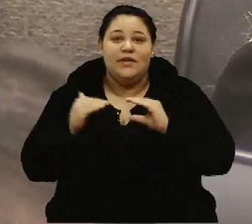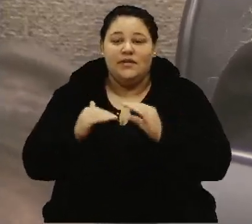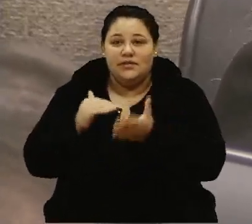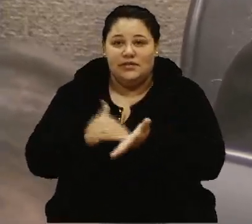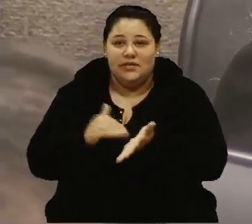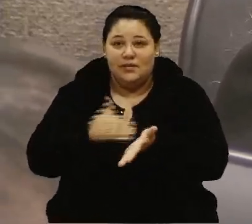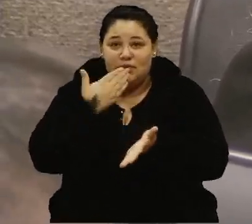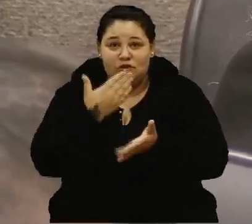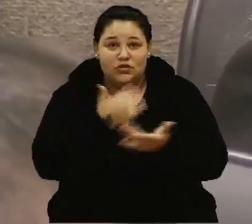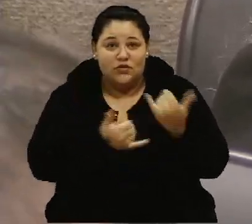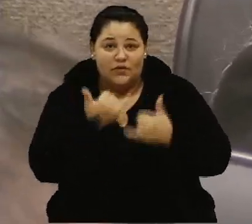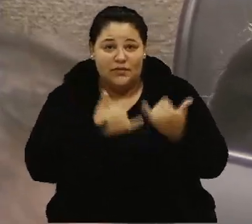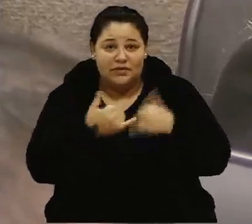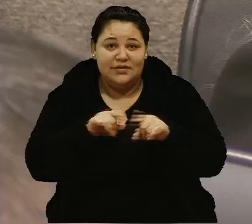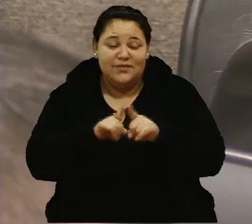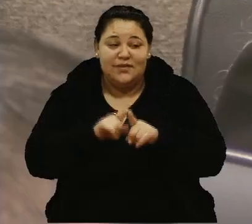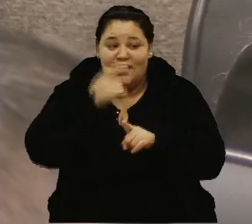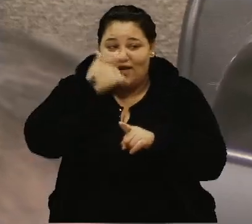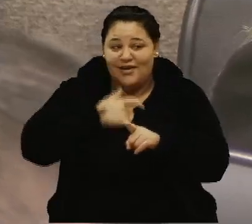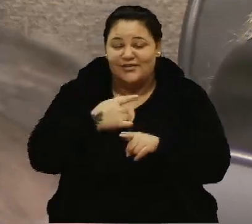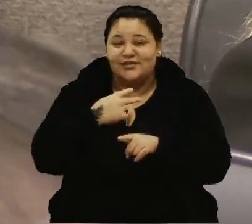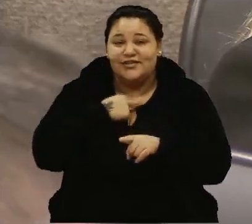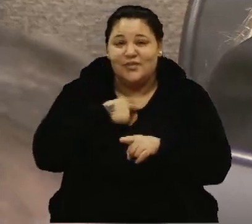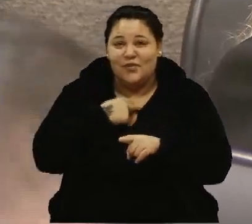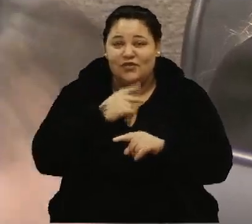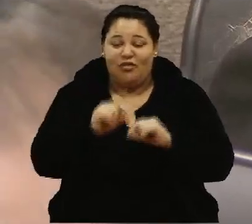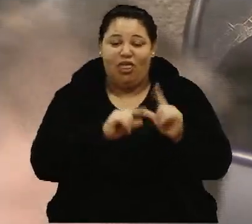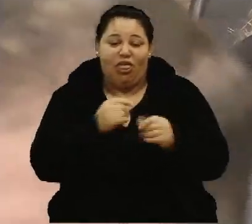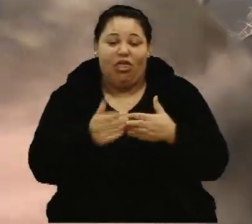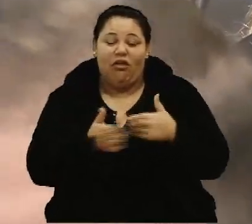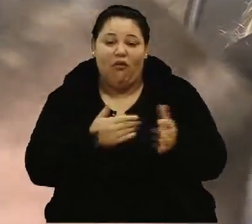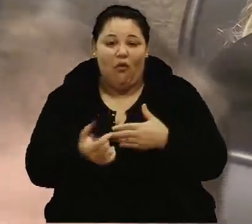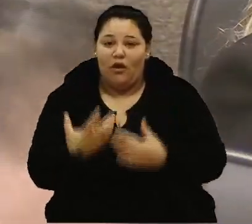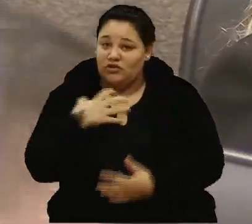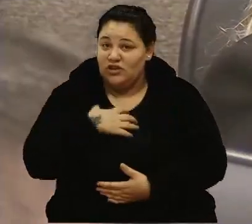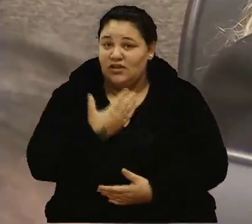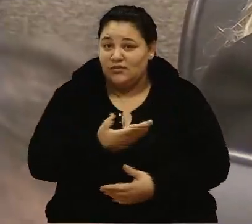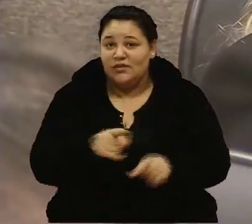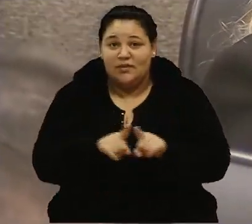caso. Eu acho que as informações não podem vir seletivas. Eu vou lhe pedir uma parte. Sim,